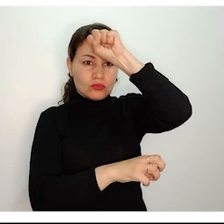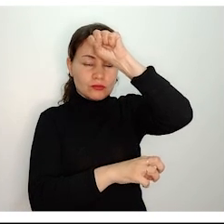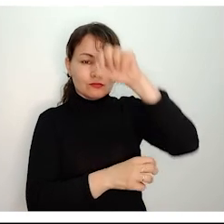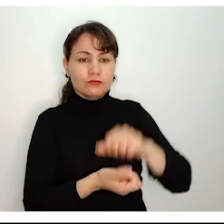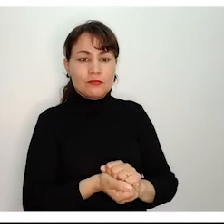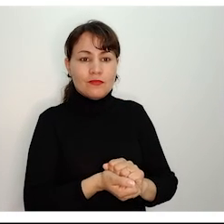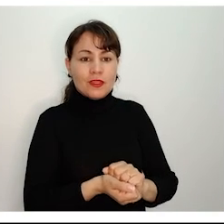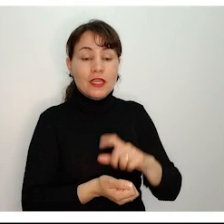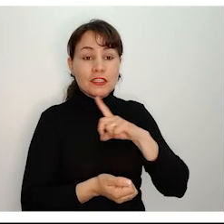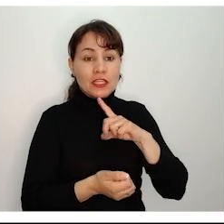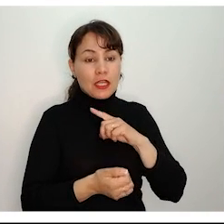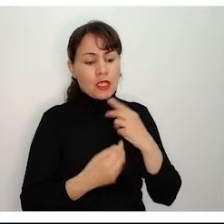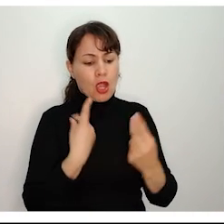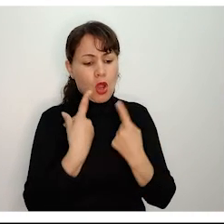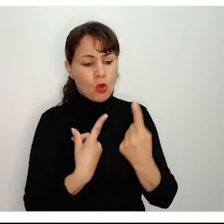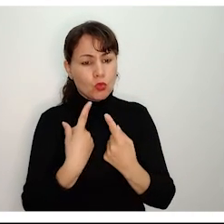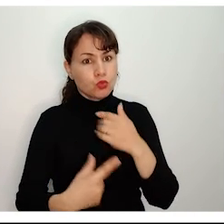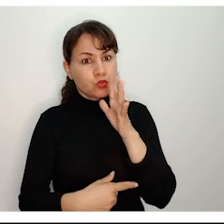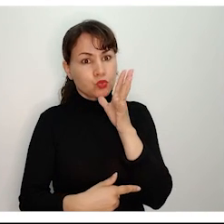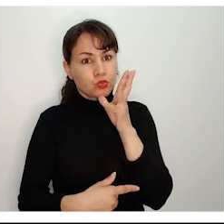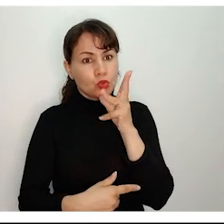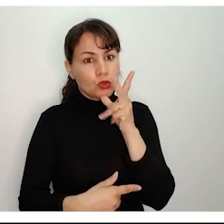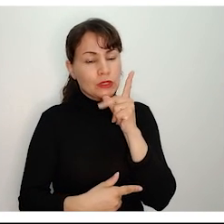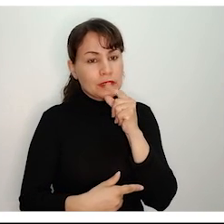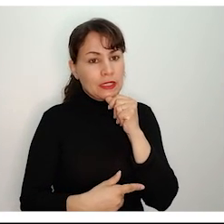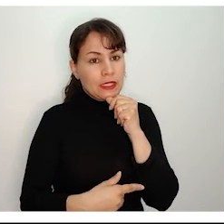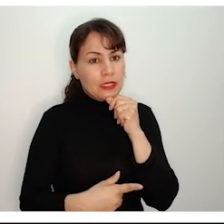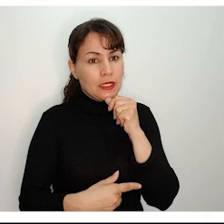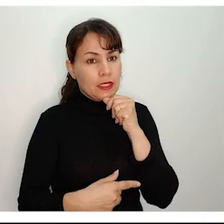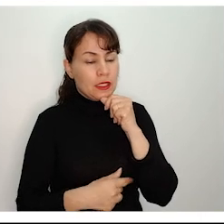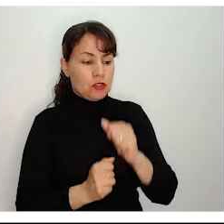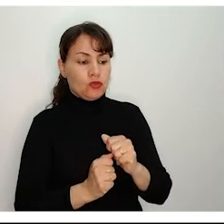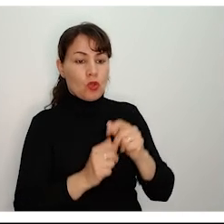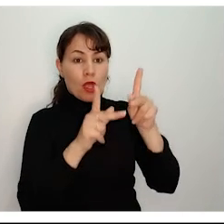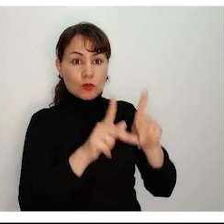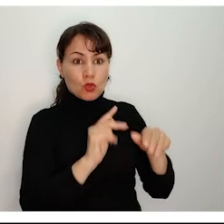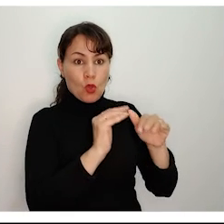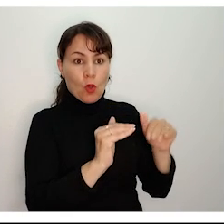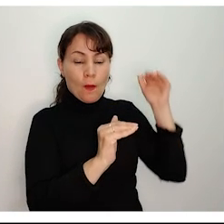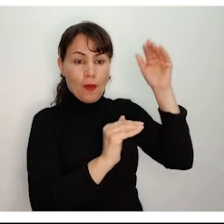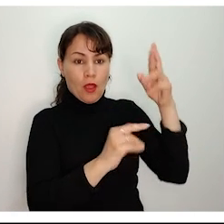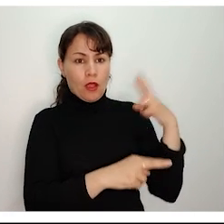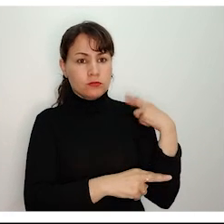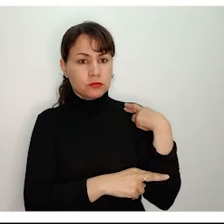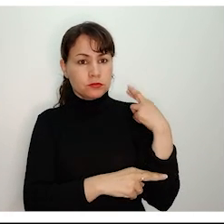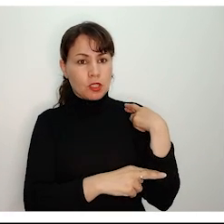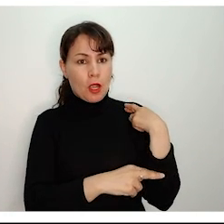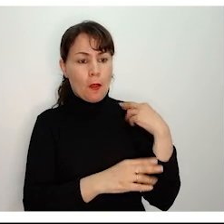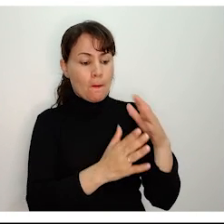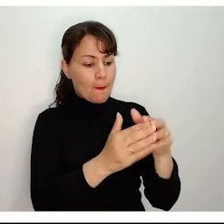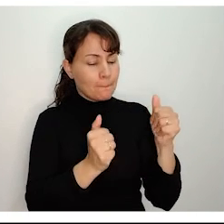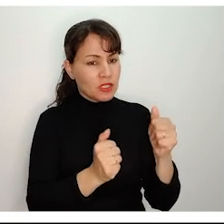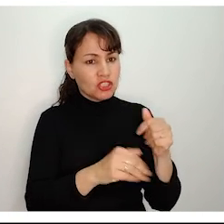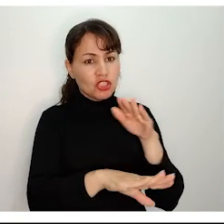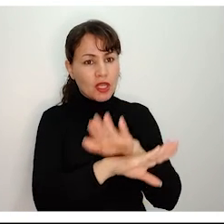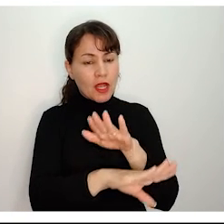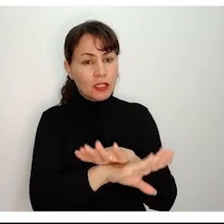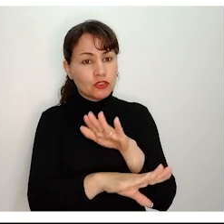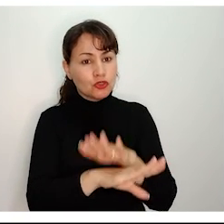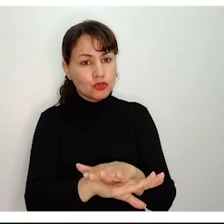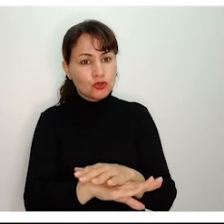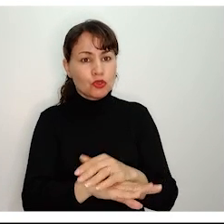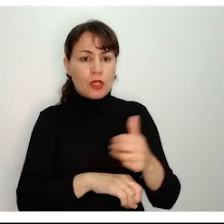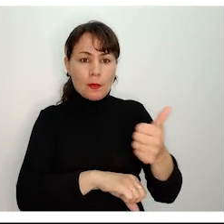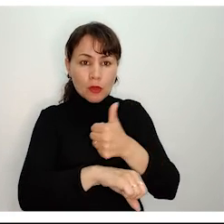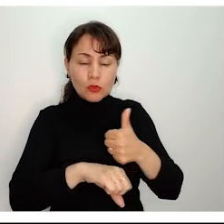desenvolvimento. E caso haja algum atraso, os adultos são responsáveis para pedir ajuda para